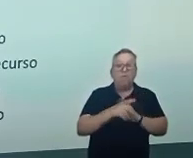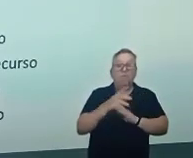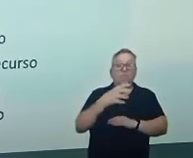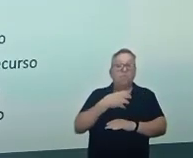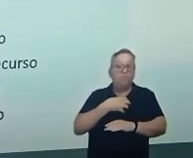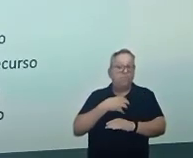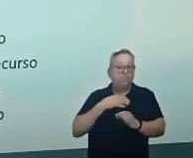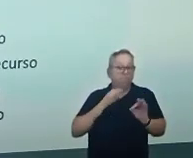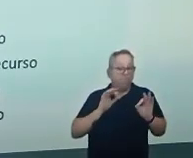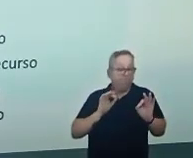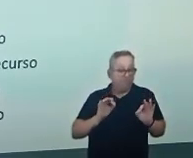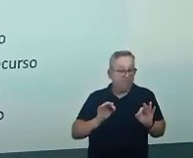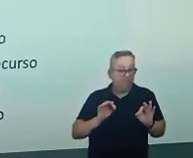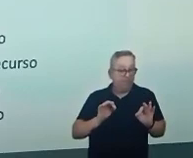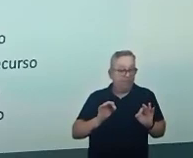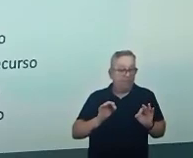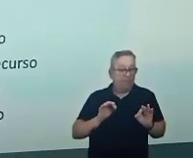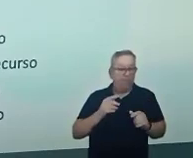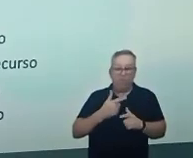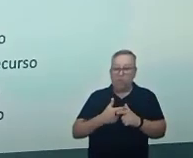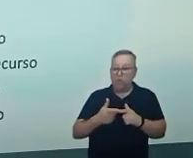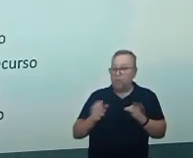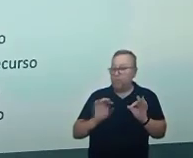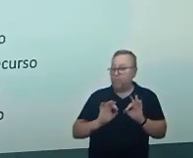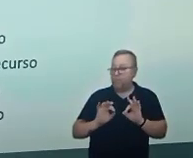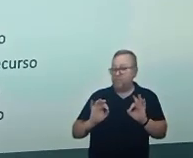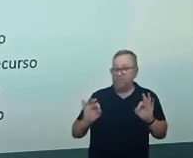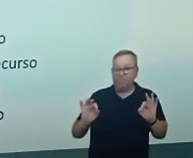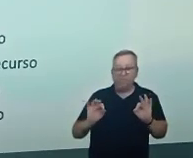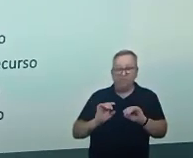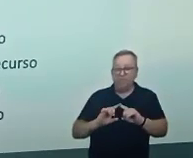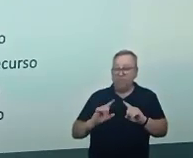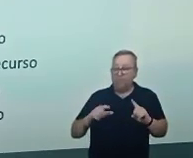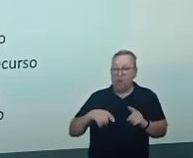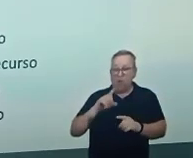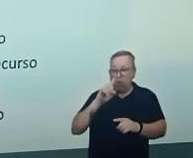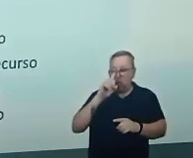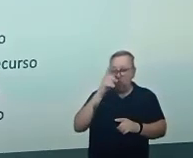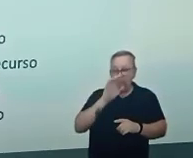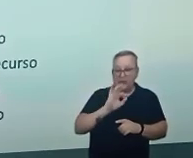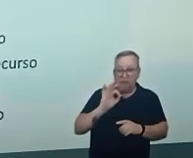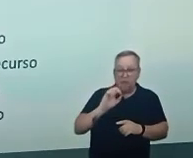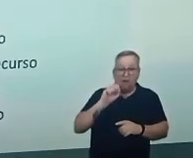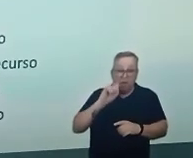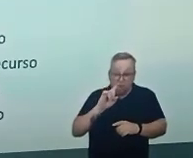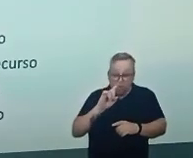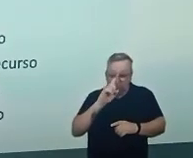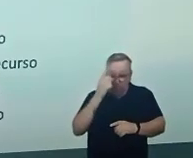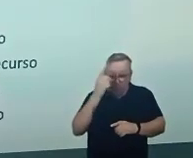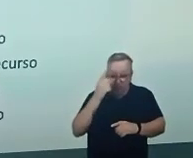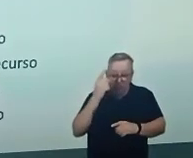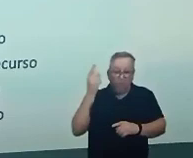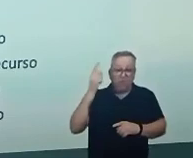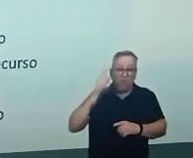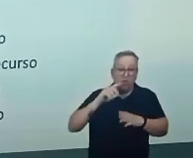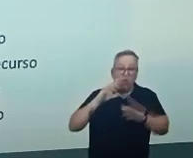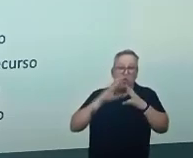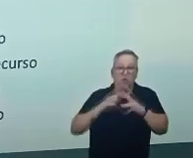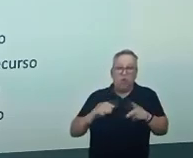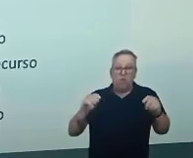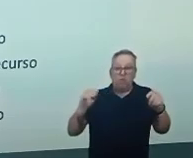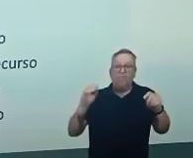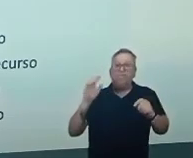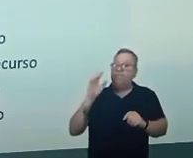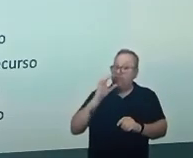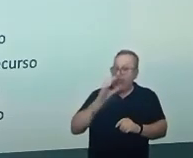forma correta, sem problemas, para não ter grandes dúvidas, e se a dúvida aparecer, para que a gente consiga sanar ela